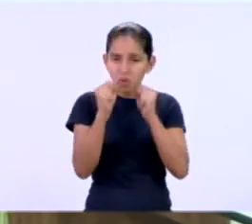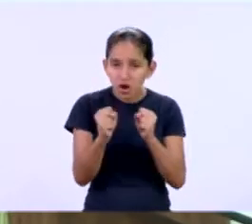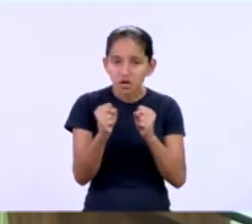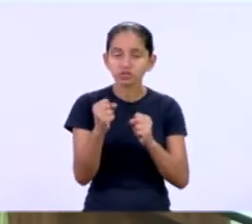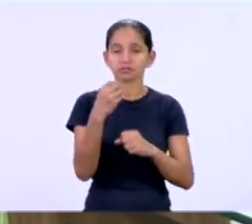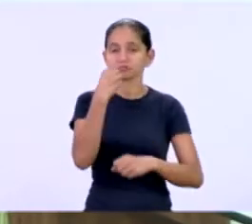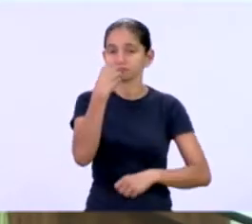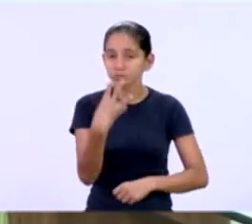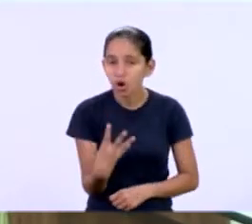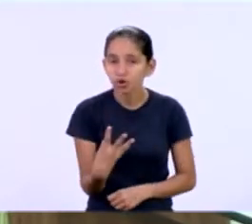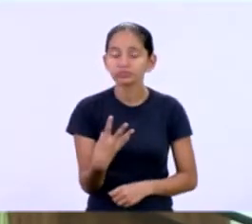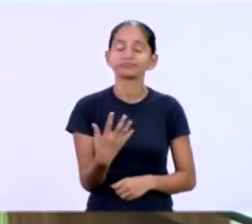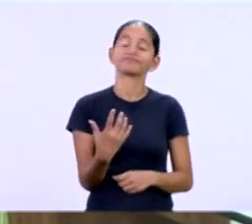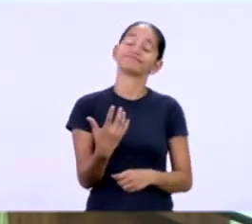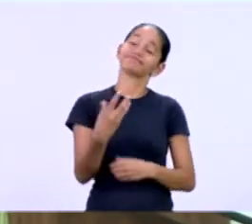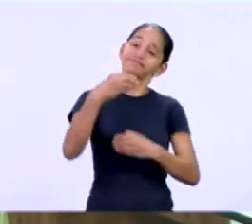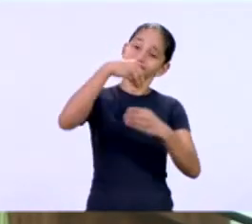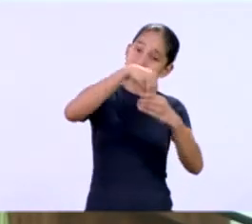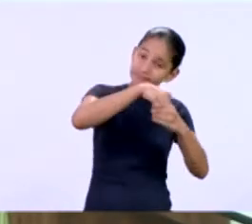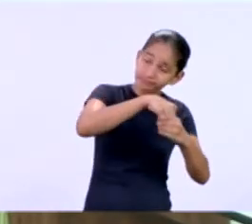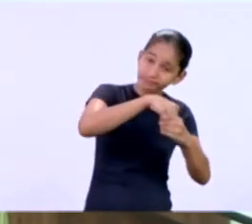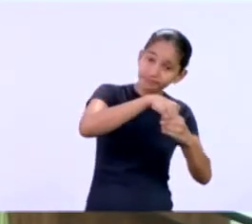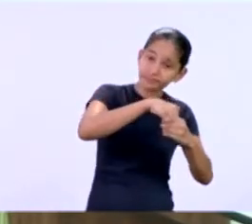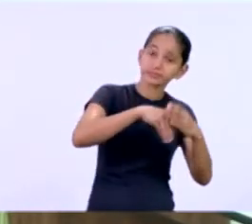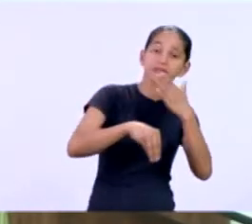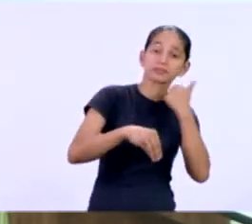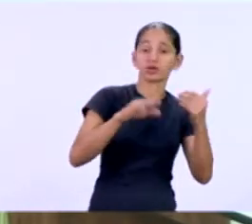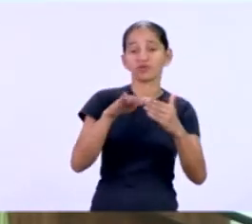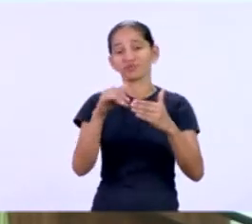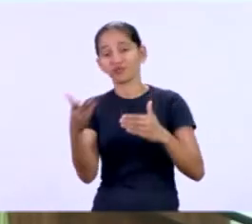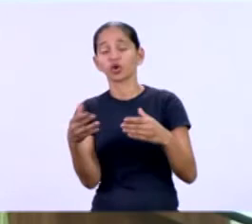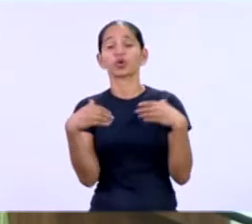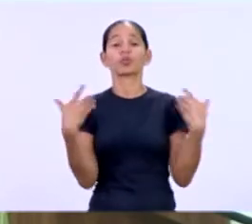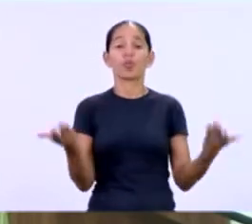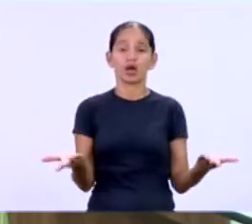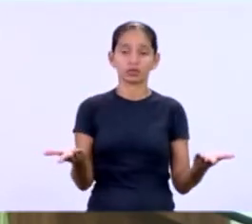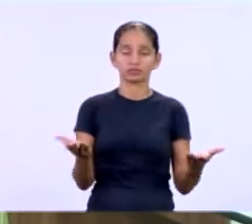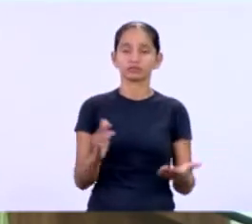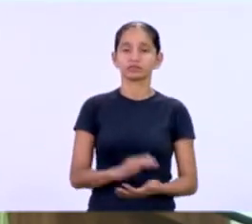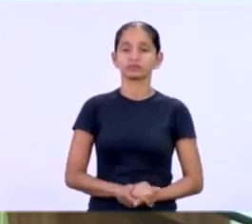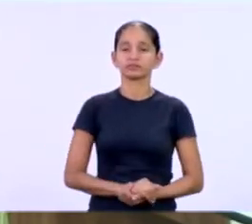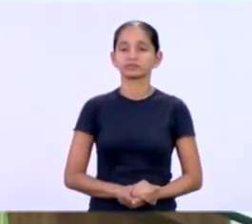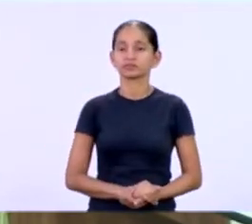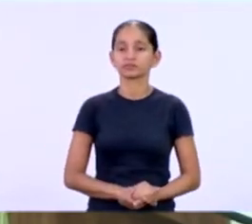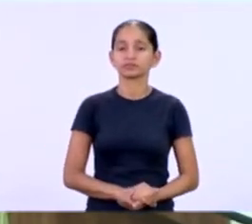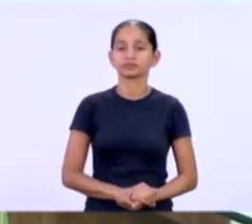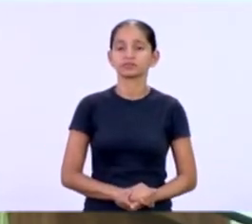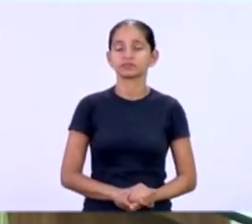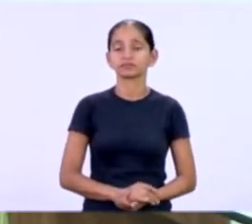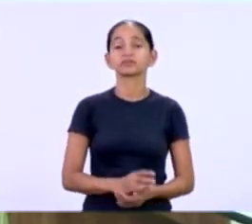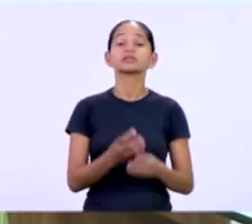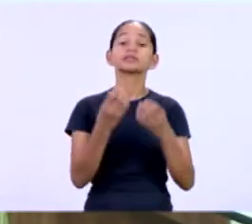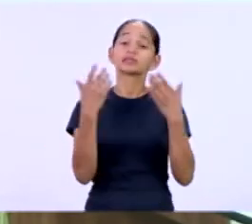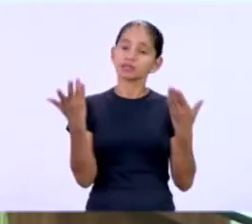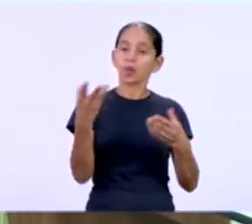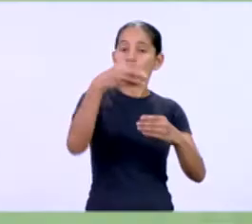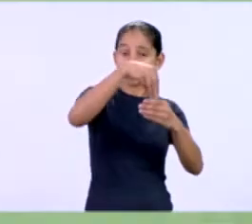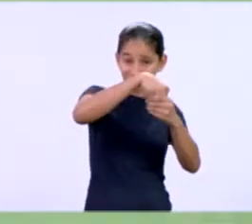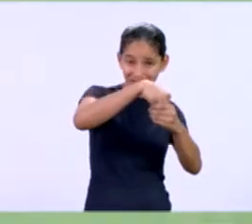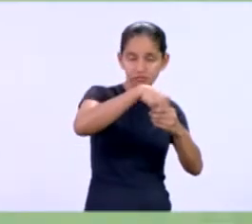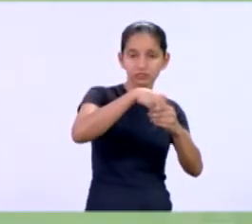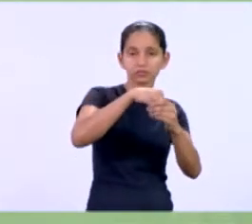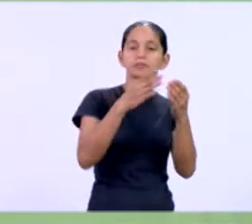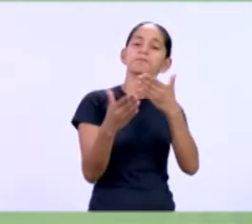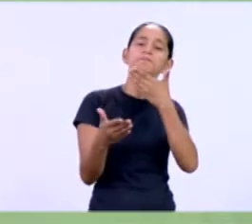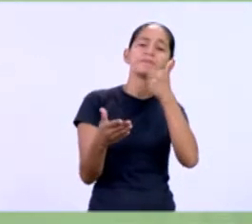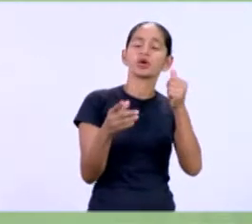utilizar esses recursos internos, como do conceito que eu acabei de citar, ok? Então a vantagem é o